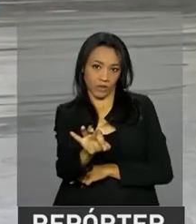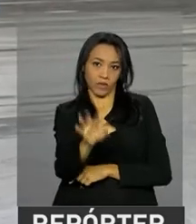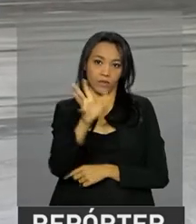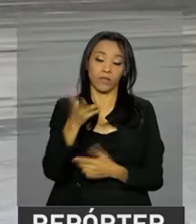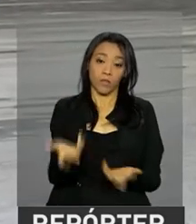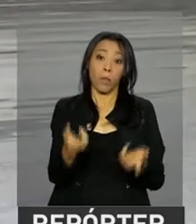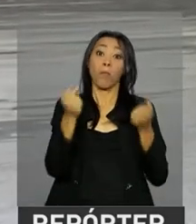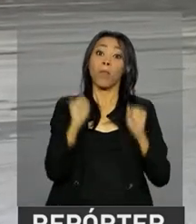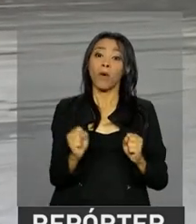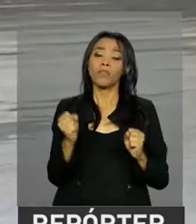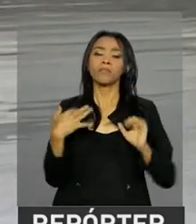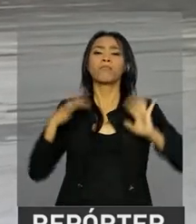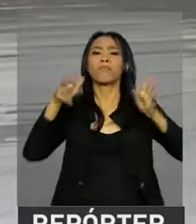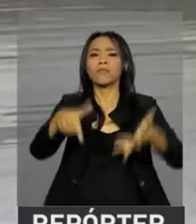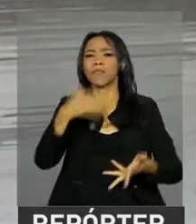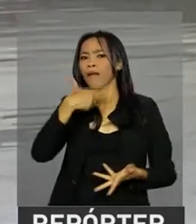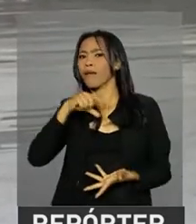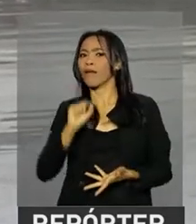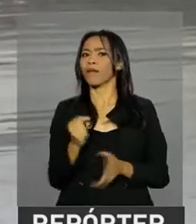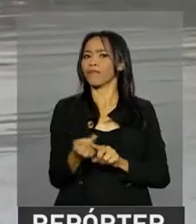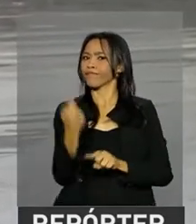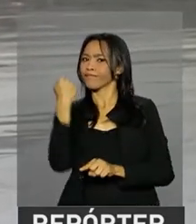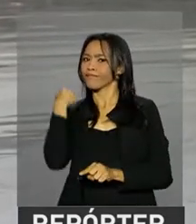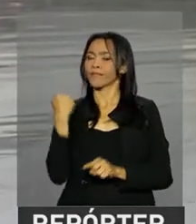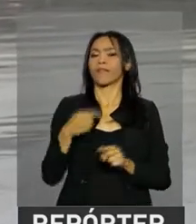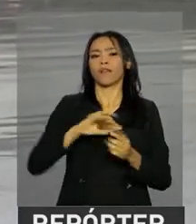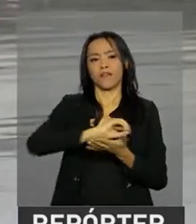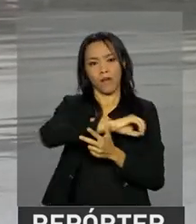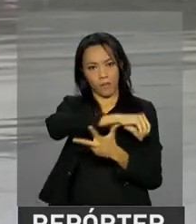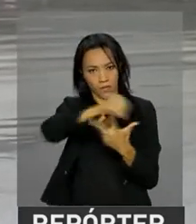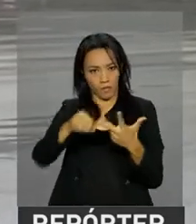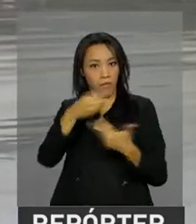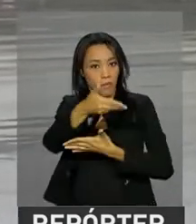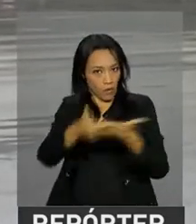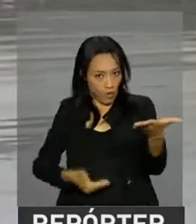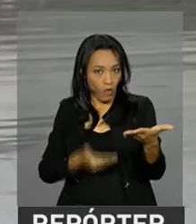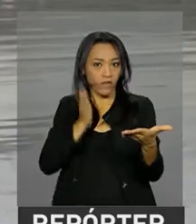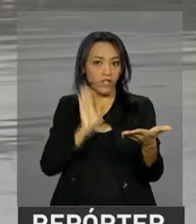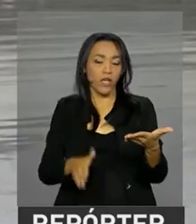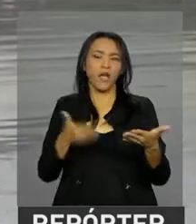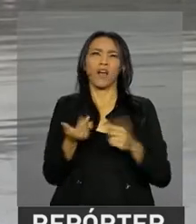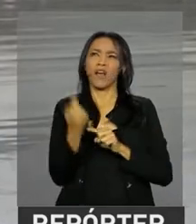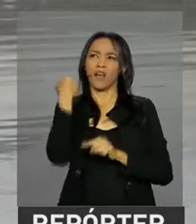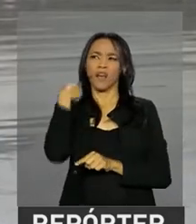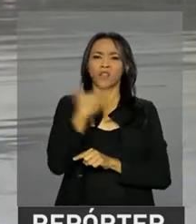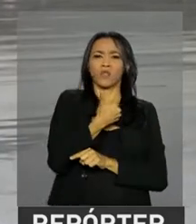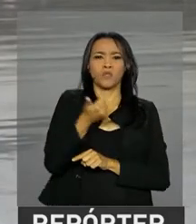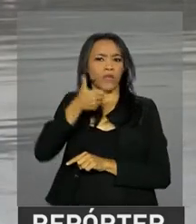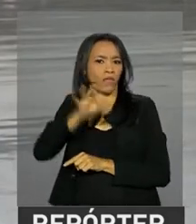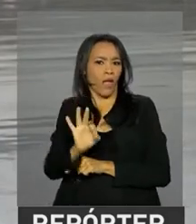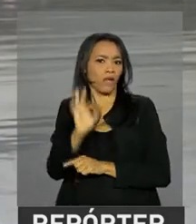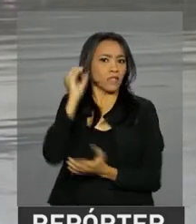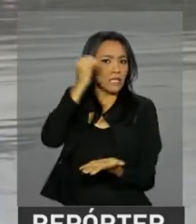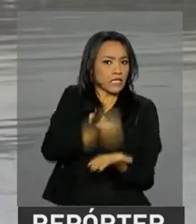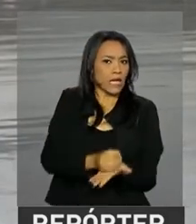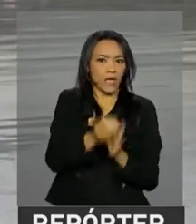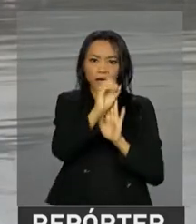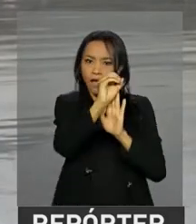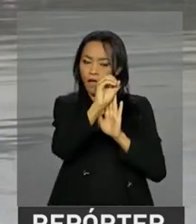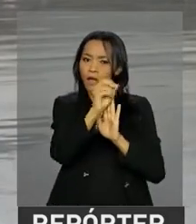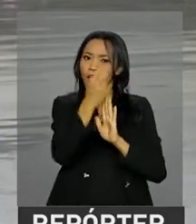então, estudantes que fizeram alguma edição do Enem, o Exame Nacional do Ensino Médio, a partir de 2010, não tiraram zero na redação